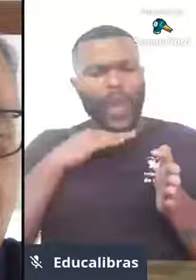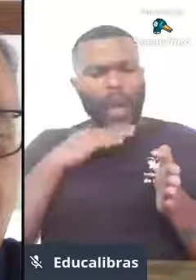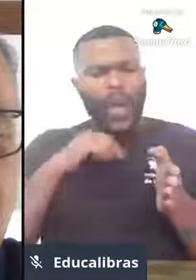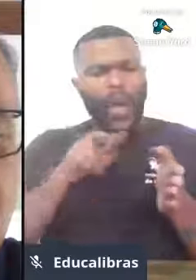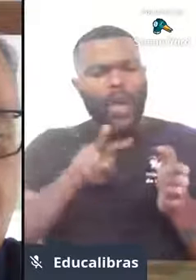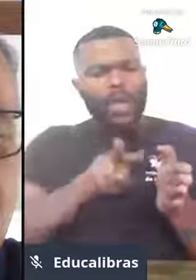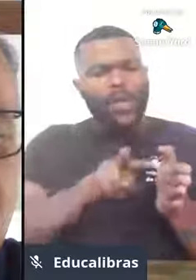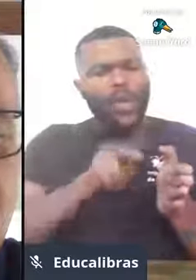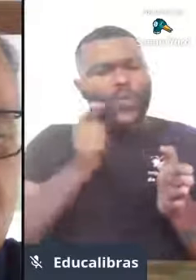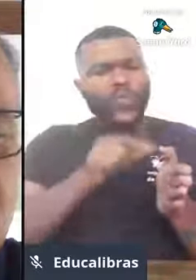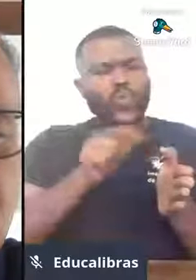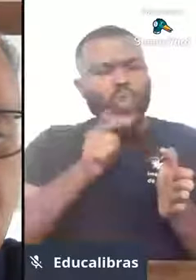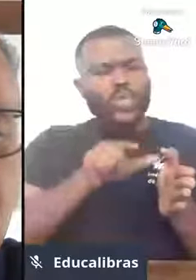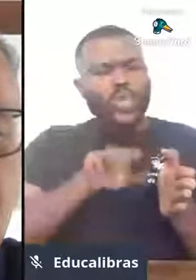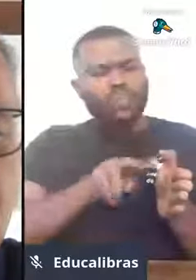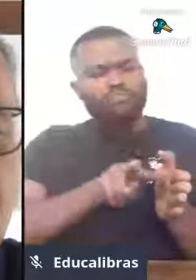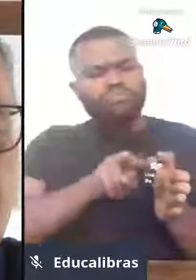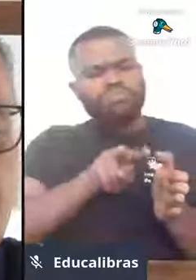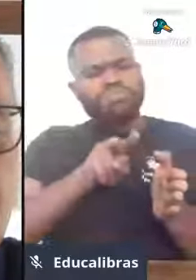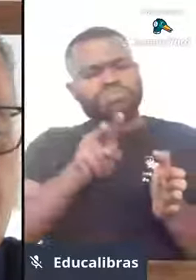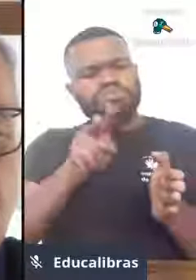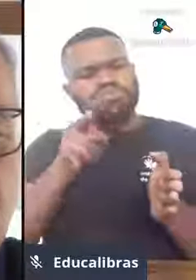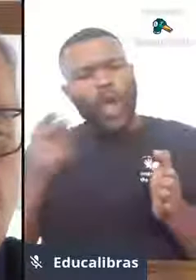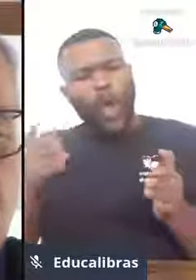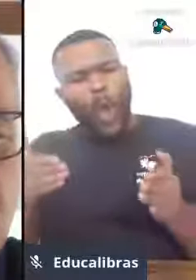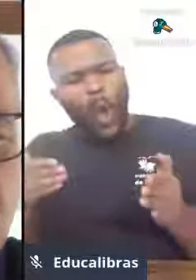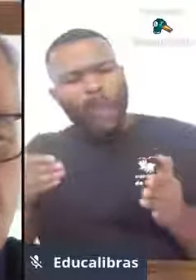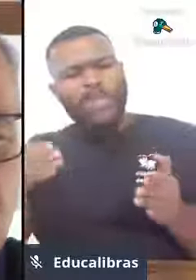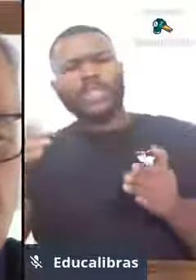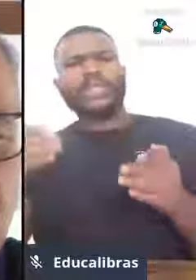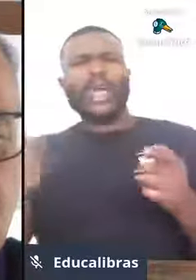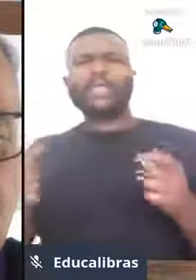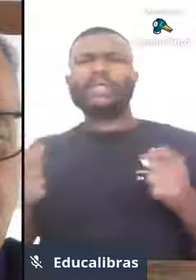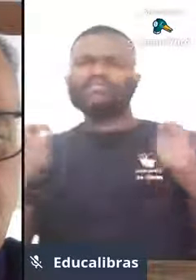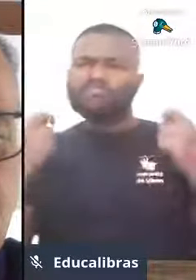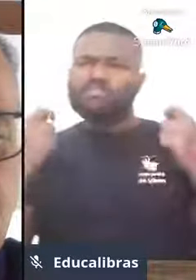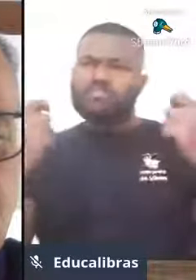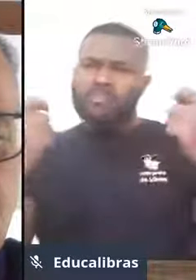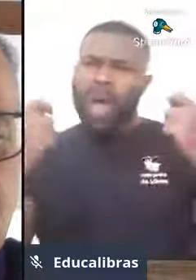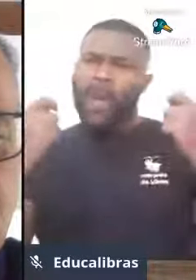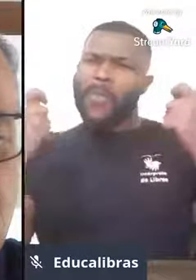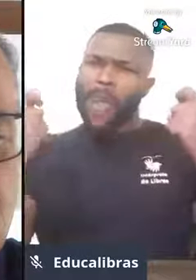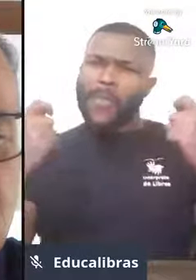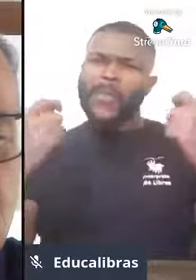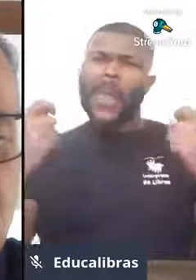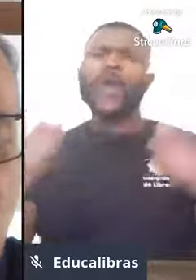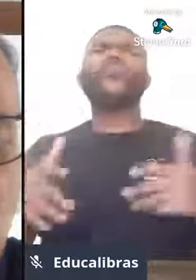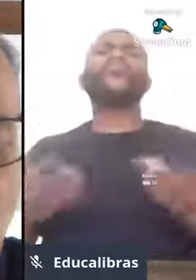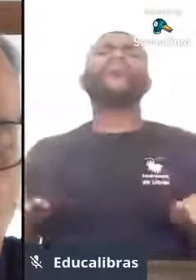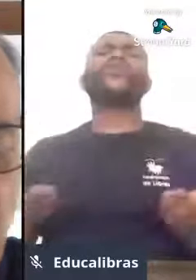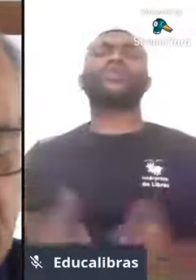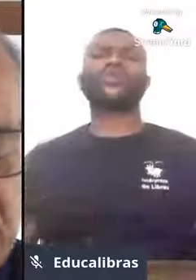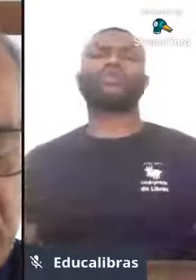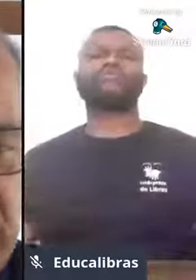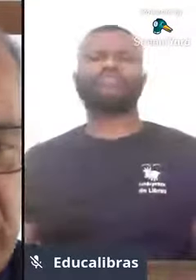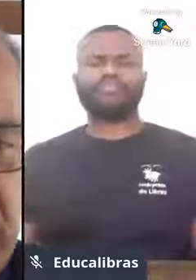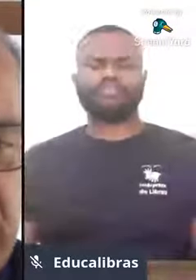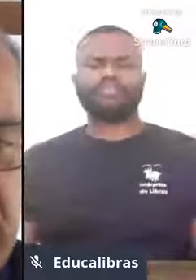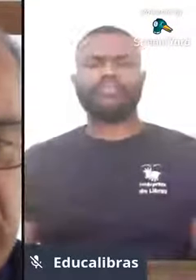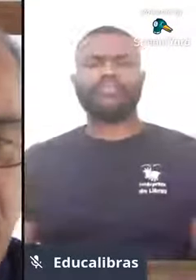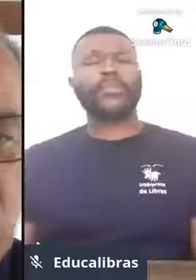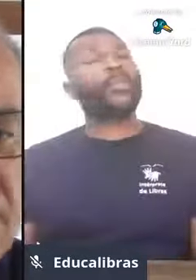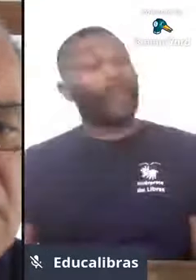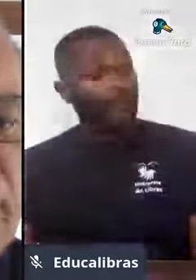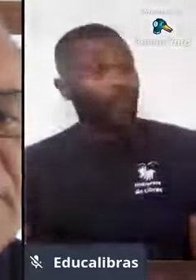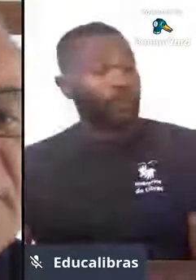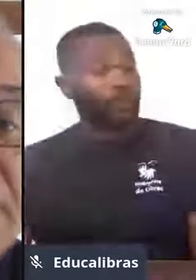conseguiu começar a militar? Quando que você começou a militar? Olha, Cid, é uma